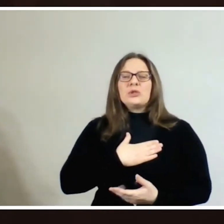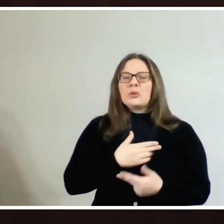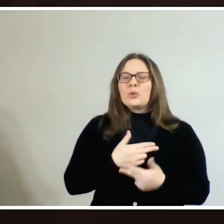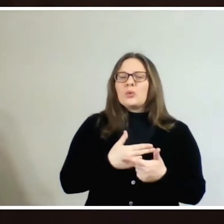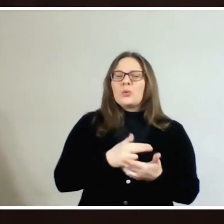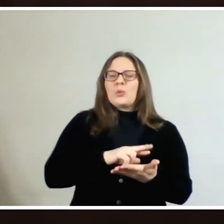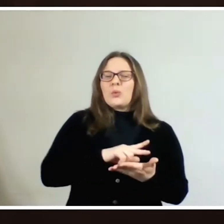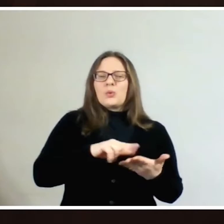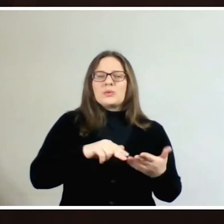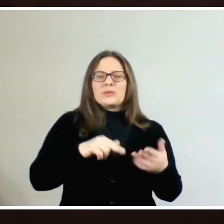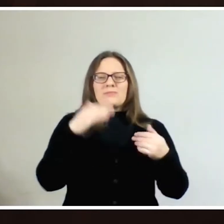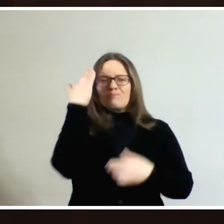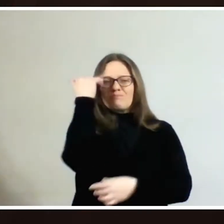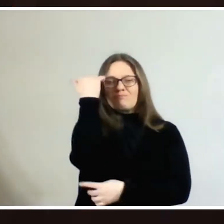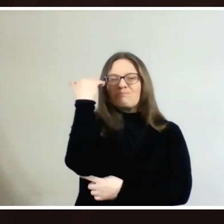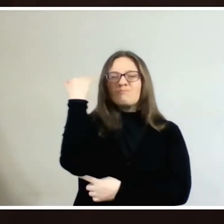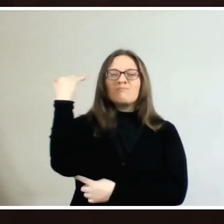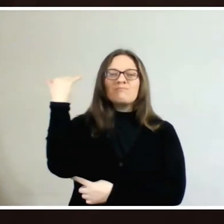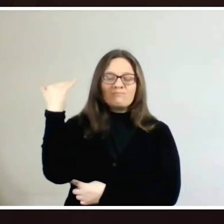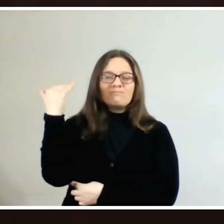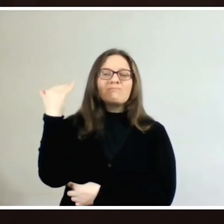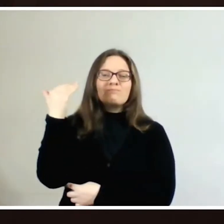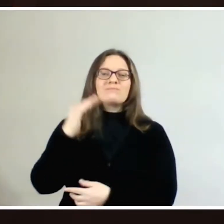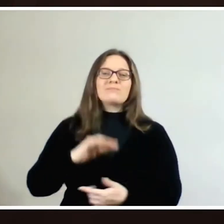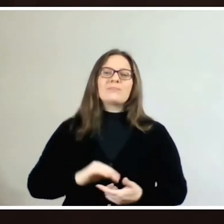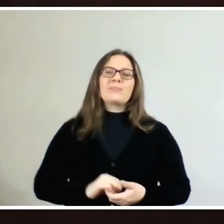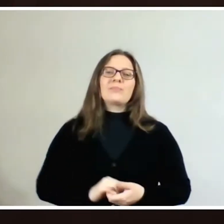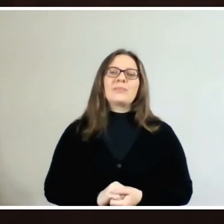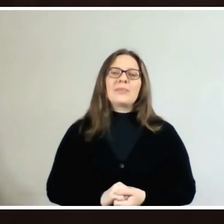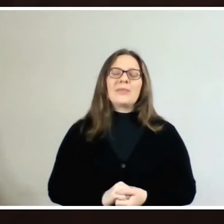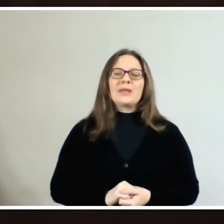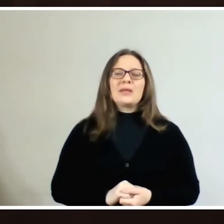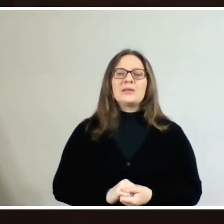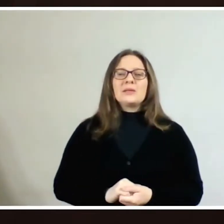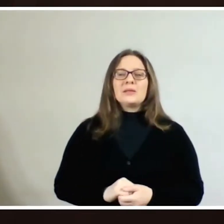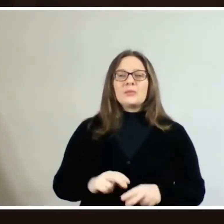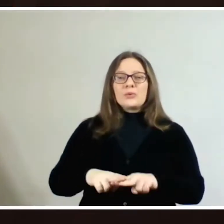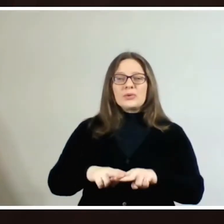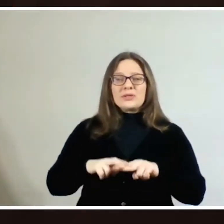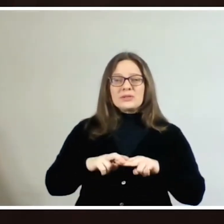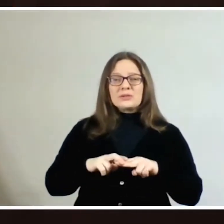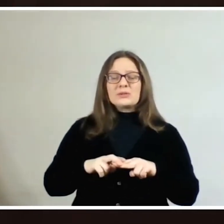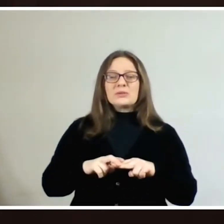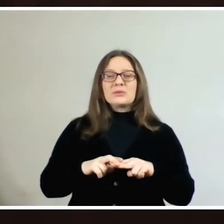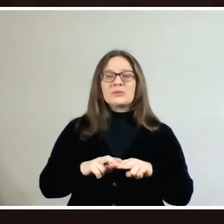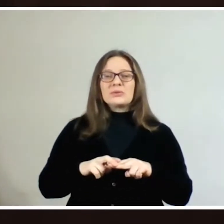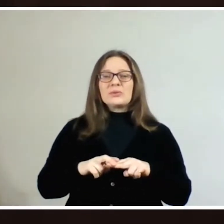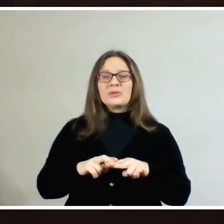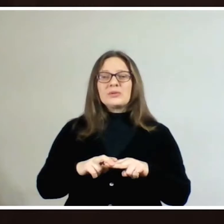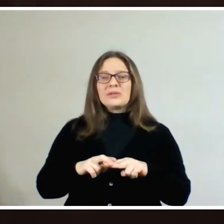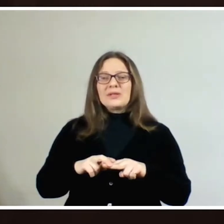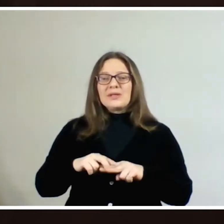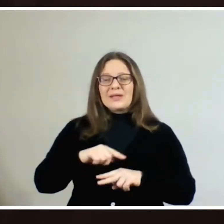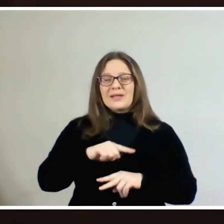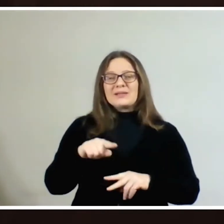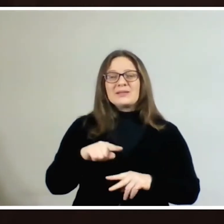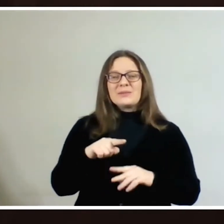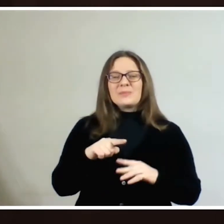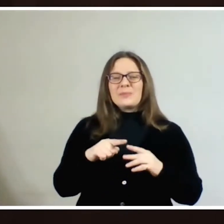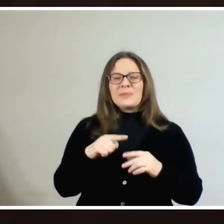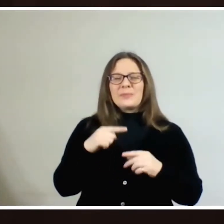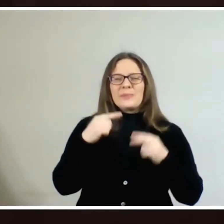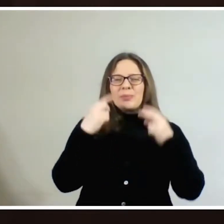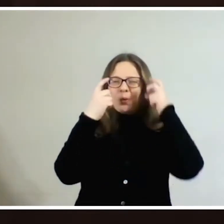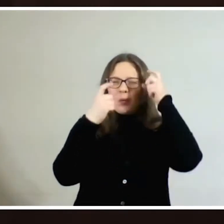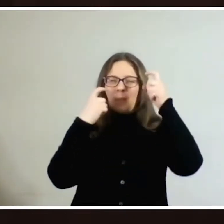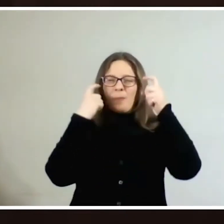igreja. Então já eles estavam preocupados em não deixar a igreja se perder, dividir-se. Então,